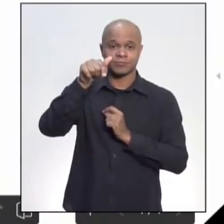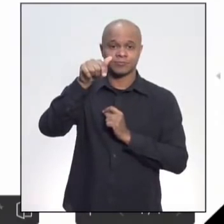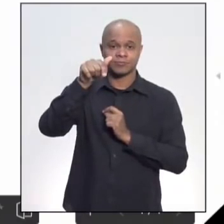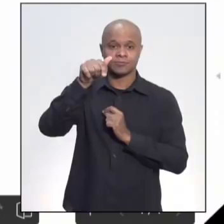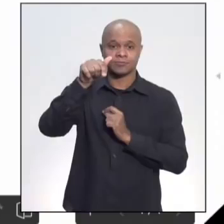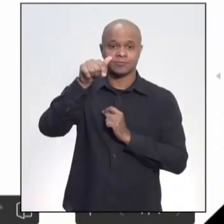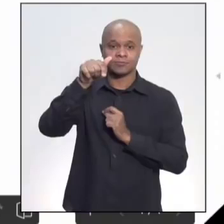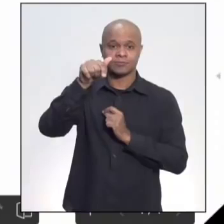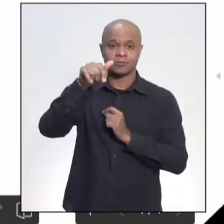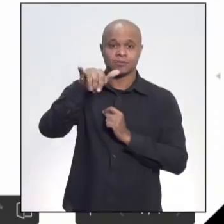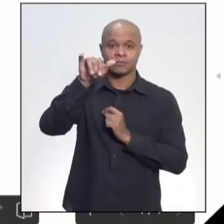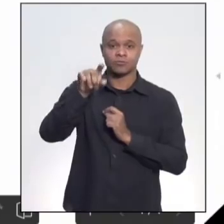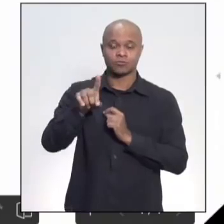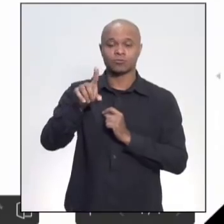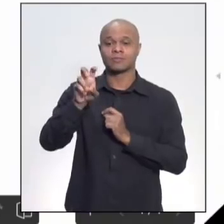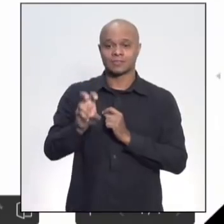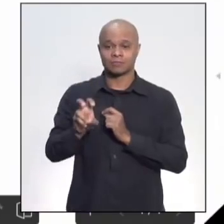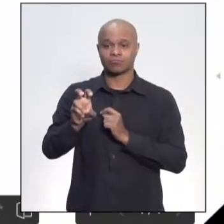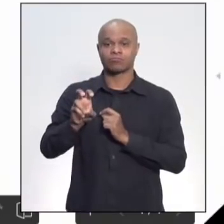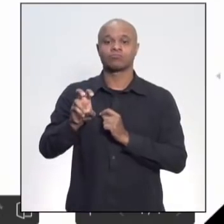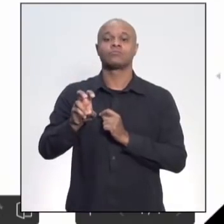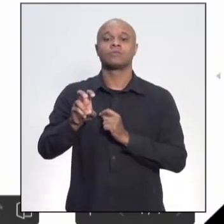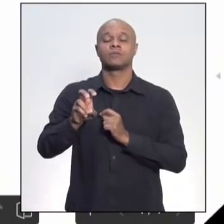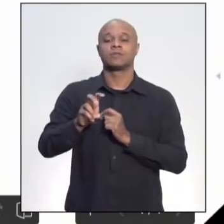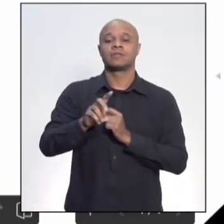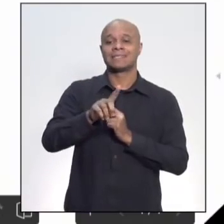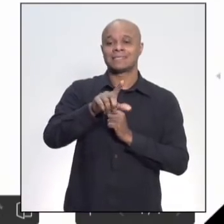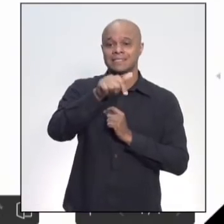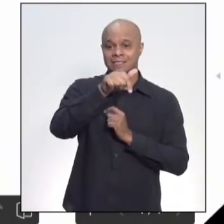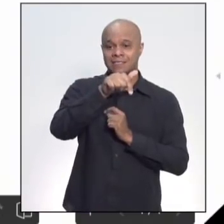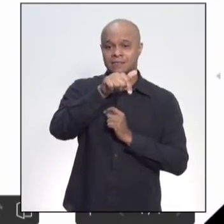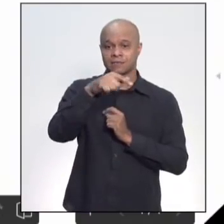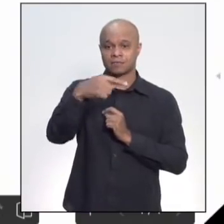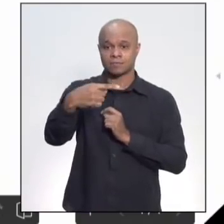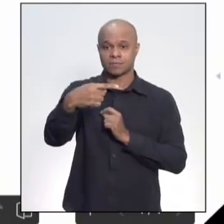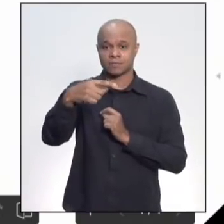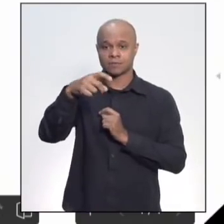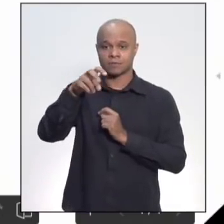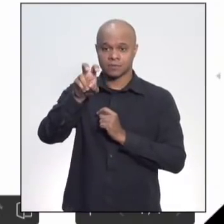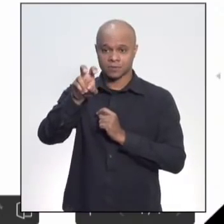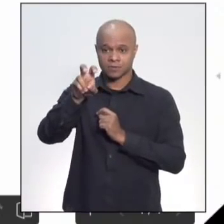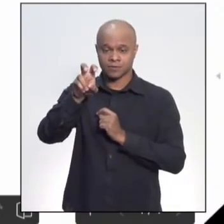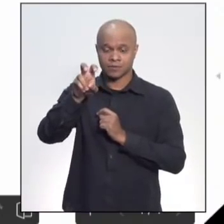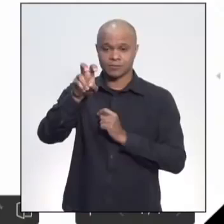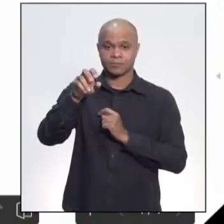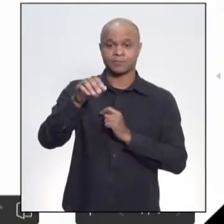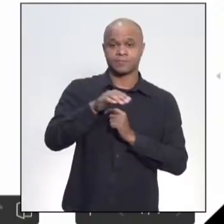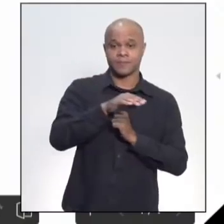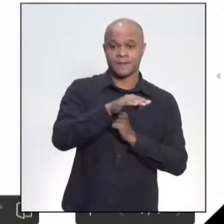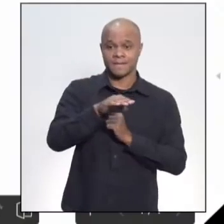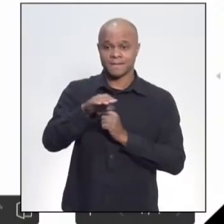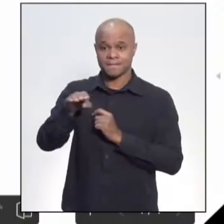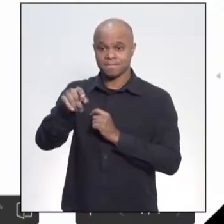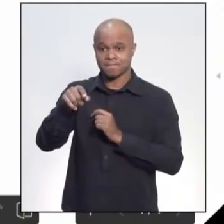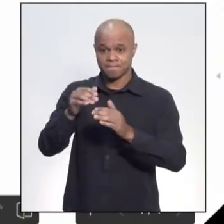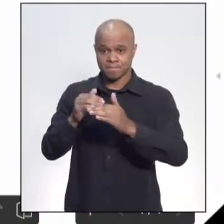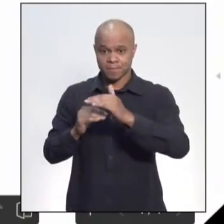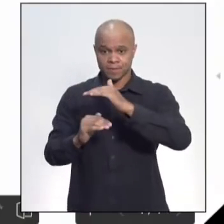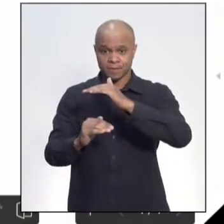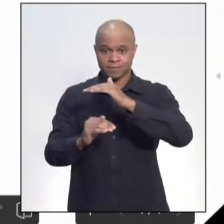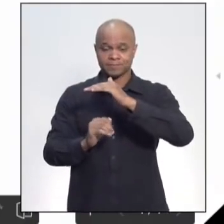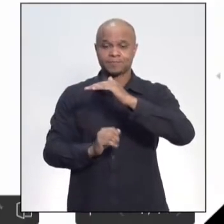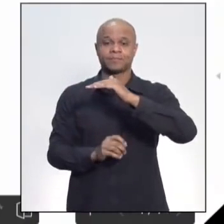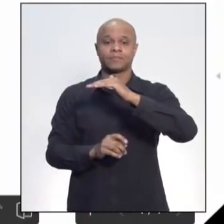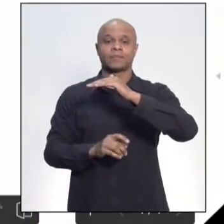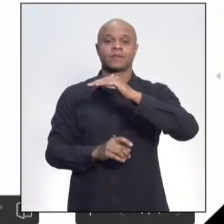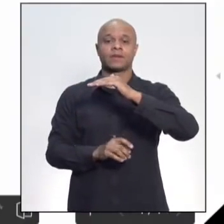em cima eu vou ter 7 menos 5. E embaixo é a diferença do x. Quem é o x2?